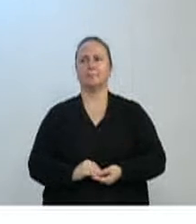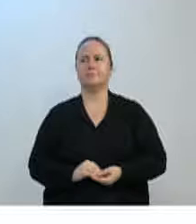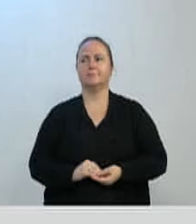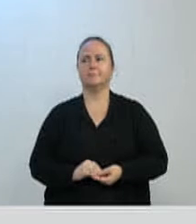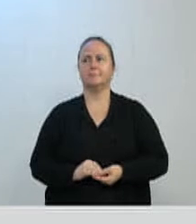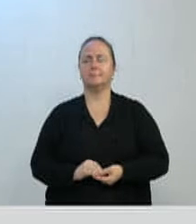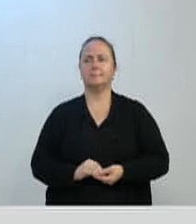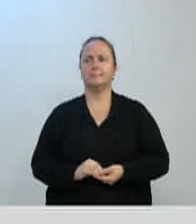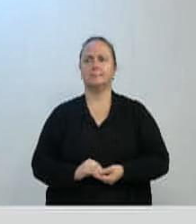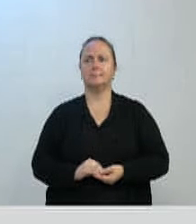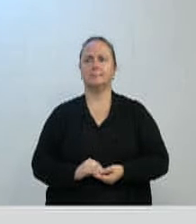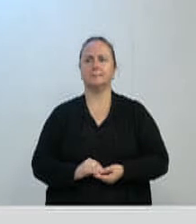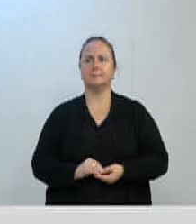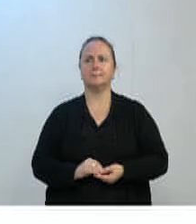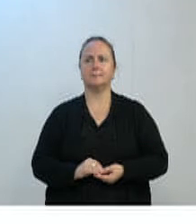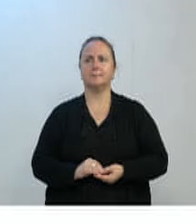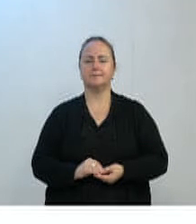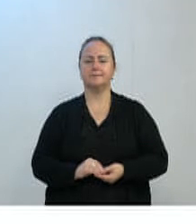público.